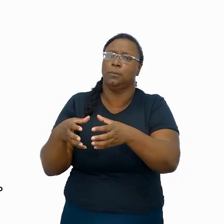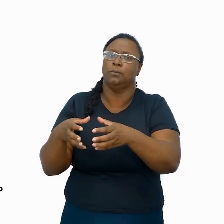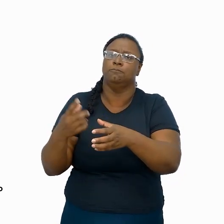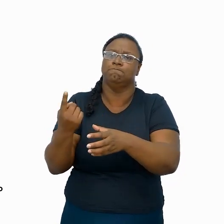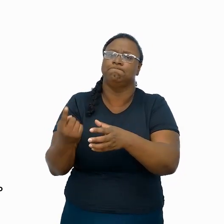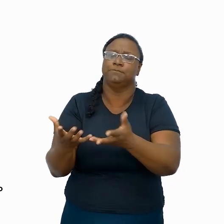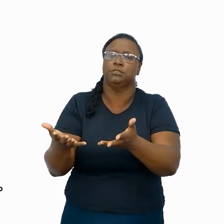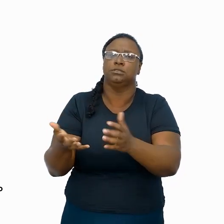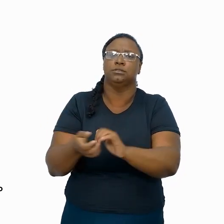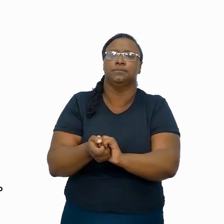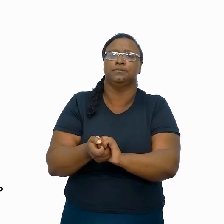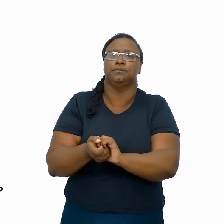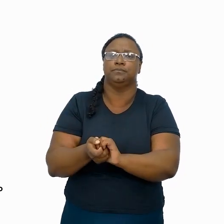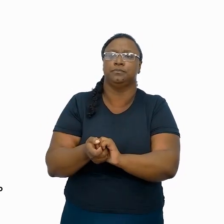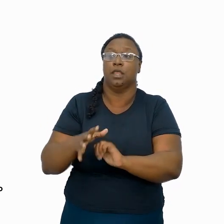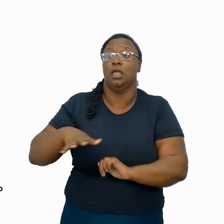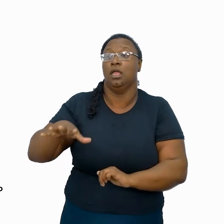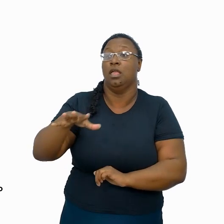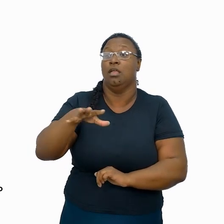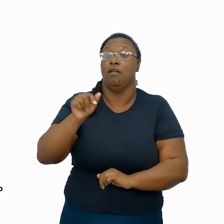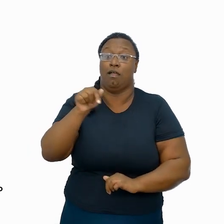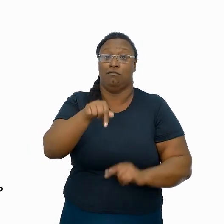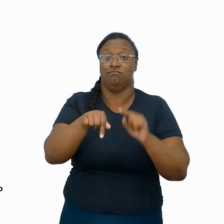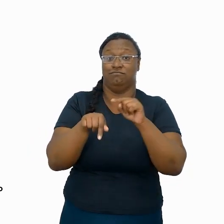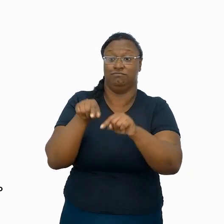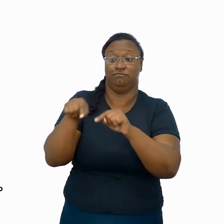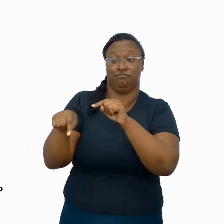estudantes, de modo a fazer com que eles